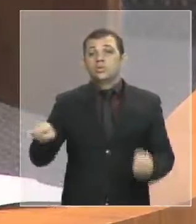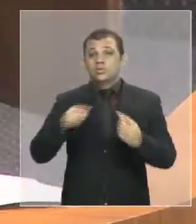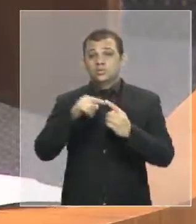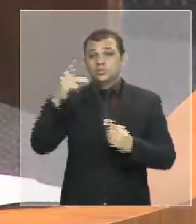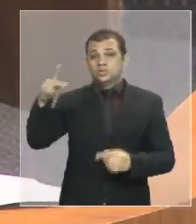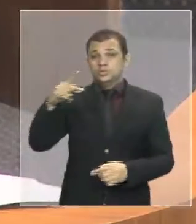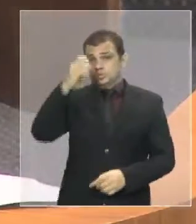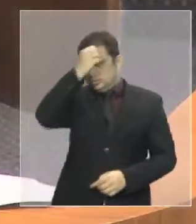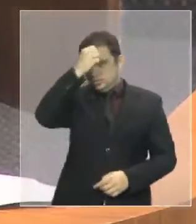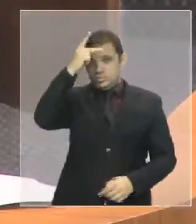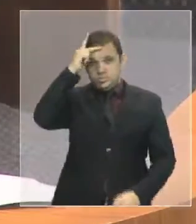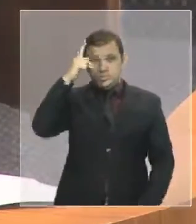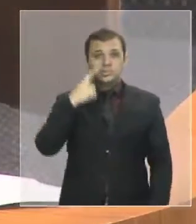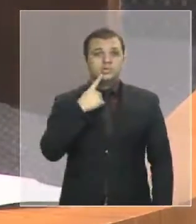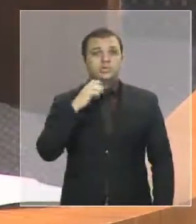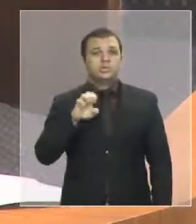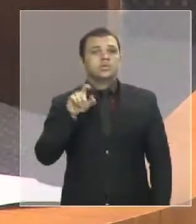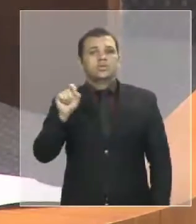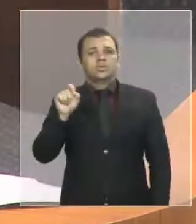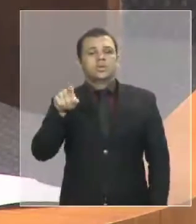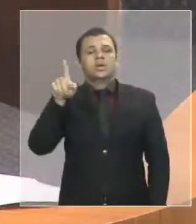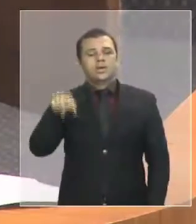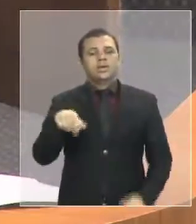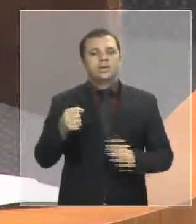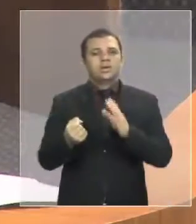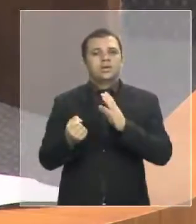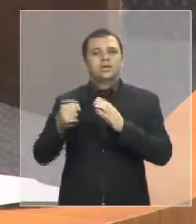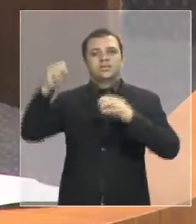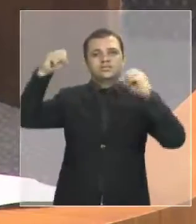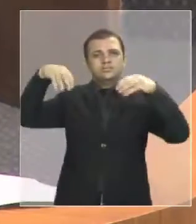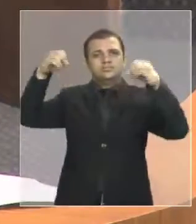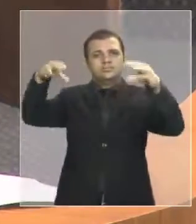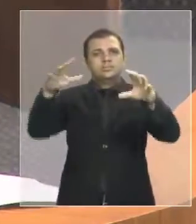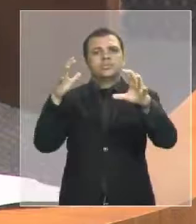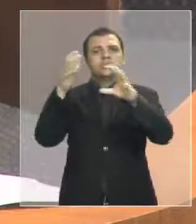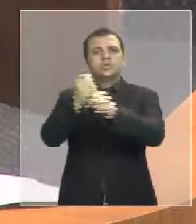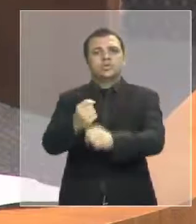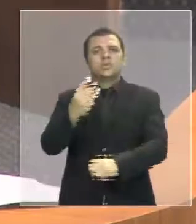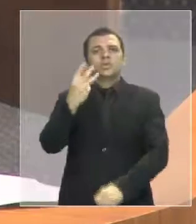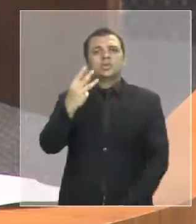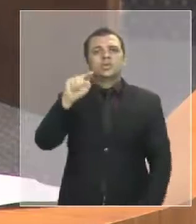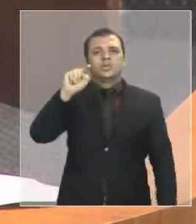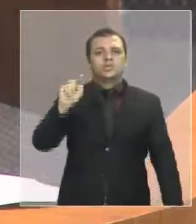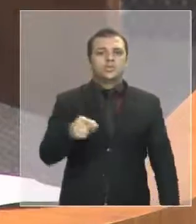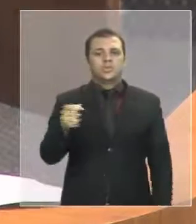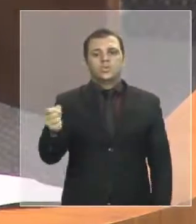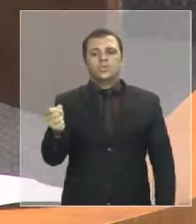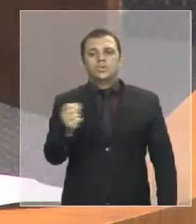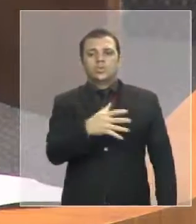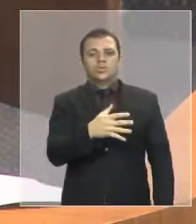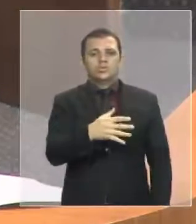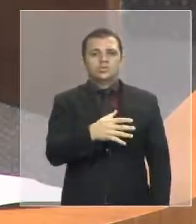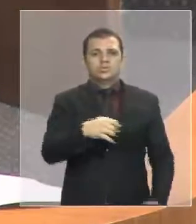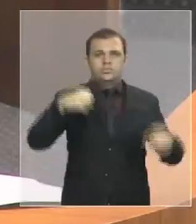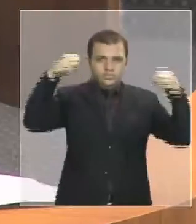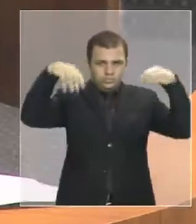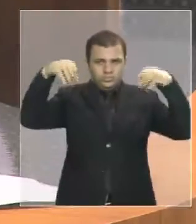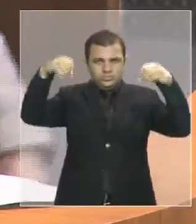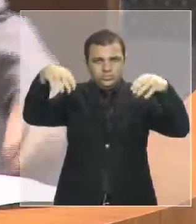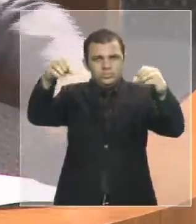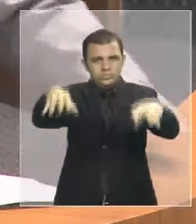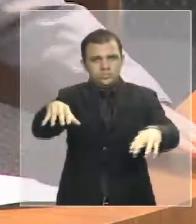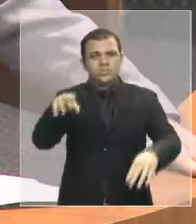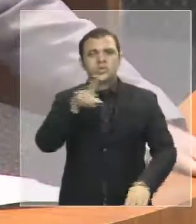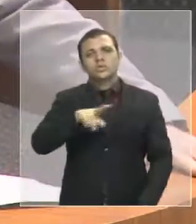edvaldo é implantar a cerca de 3 mil novos pontos de iluminação kolomna